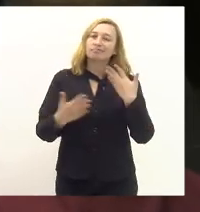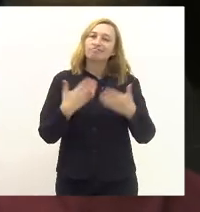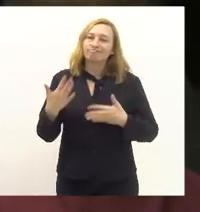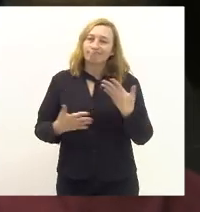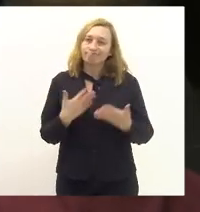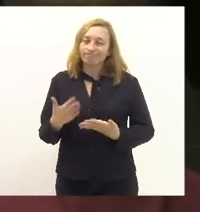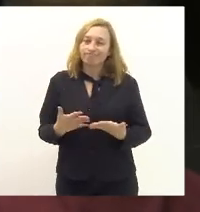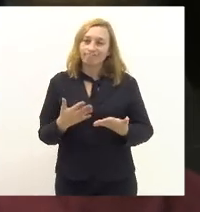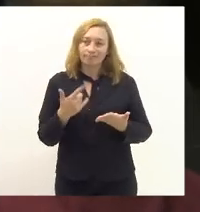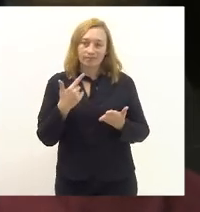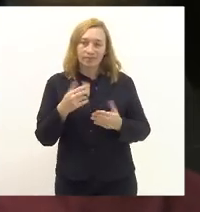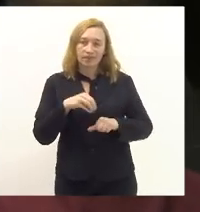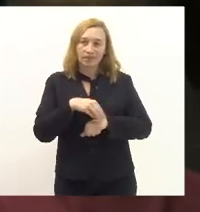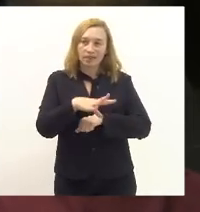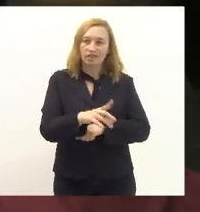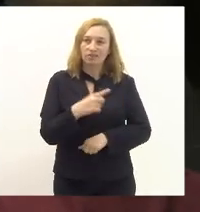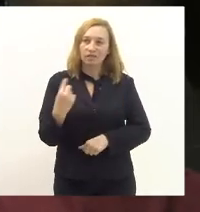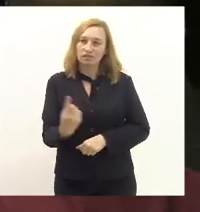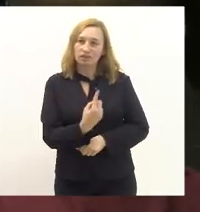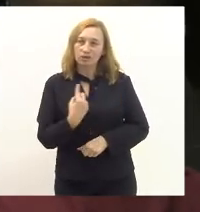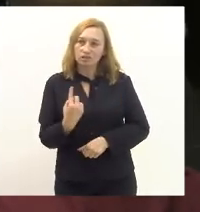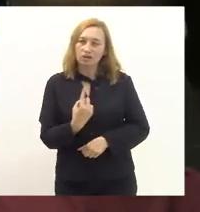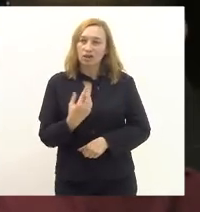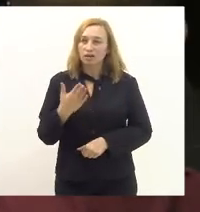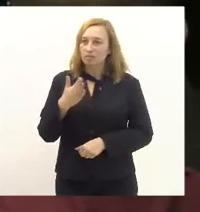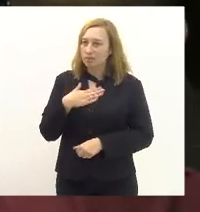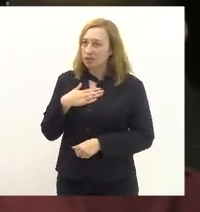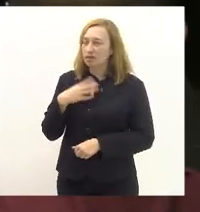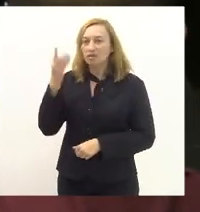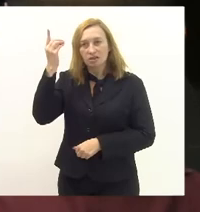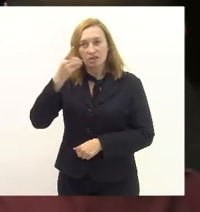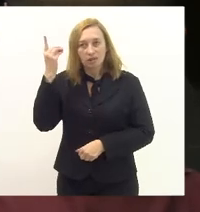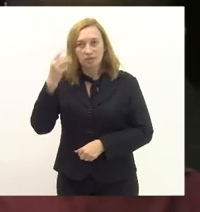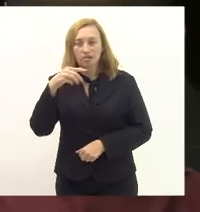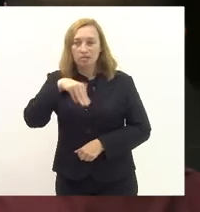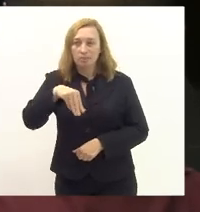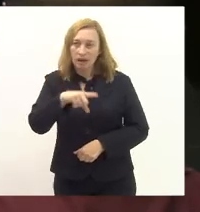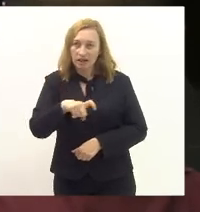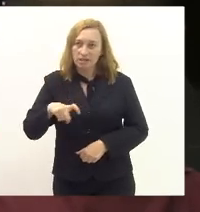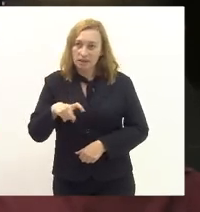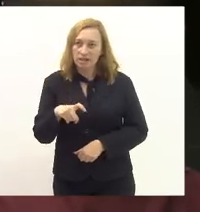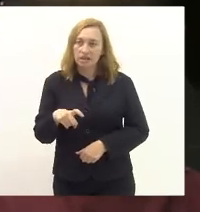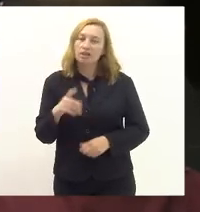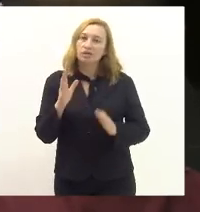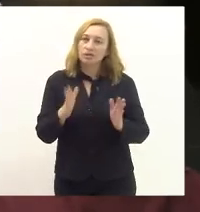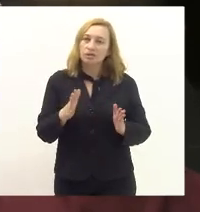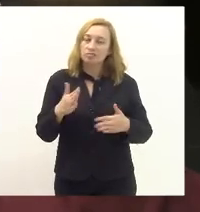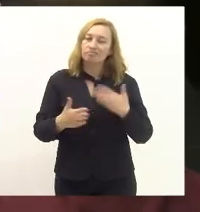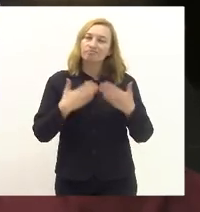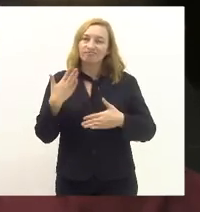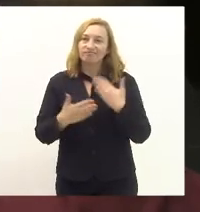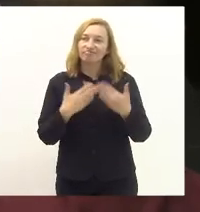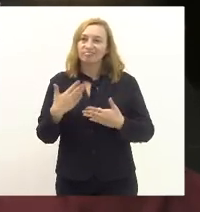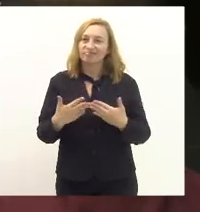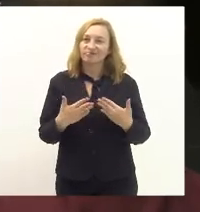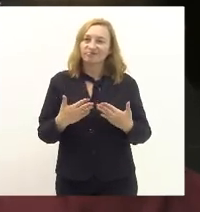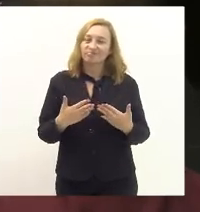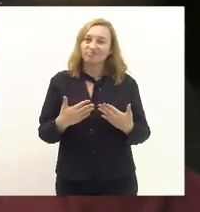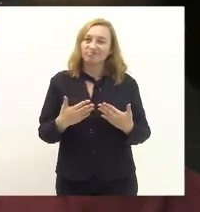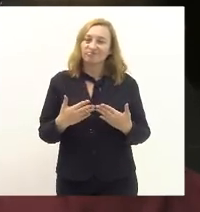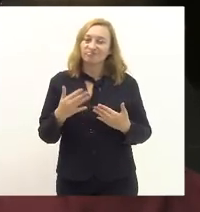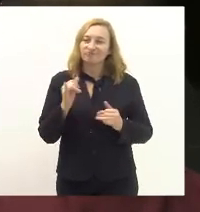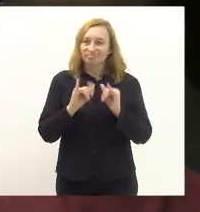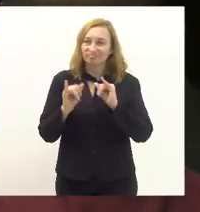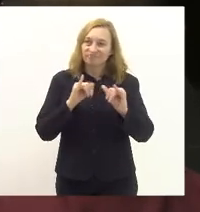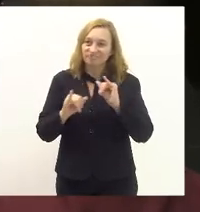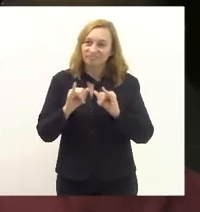surpresa, está aqui a nossa indicação legislativa, minha e do deputado Max Lemos, e a gente teve a grata surpresa da